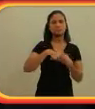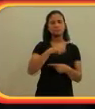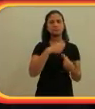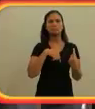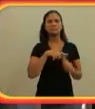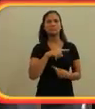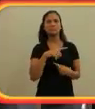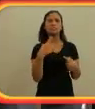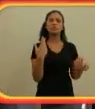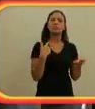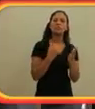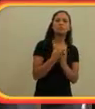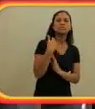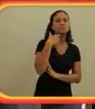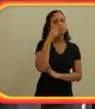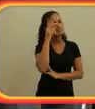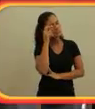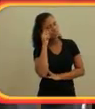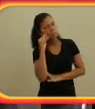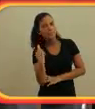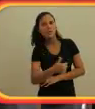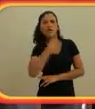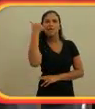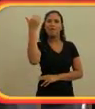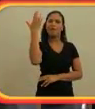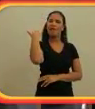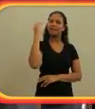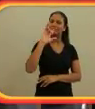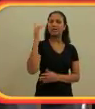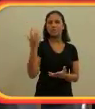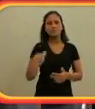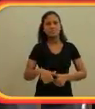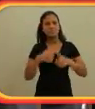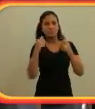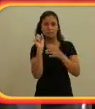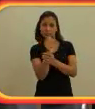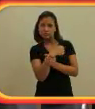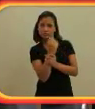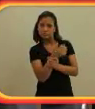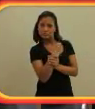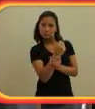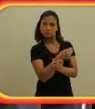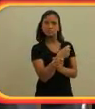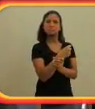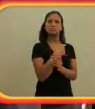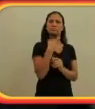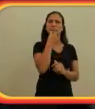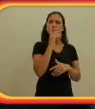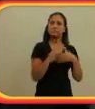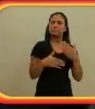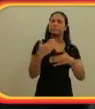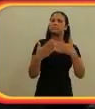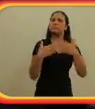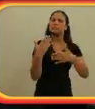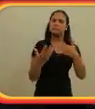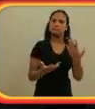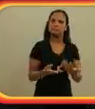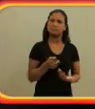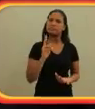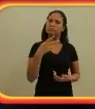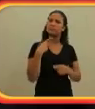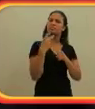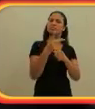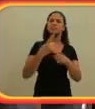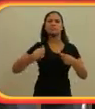pela habilidade muscular, mas eles me davam mais uma digestão melhor. Eu comecei a dormir melhor. Fisioterapia me adiantou